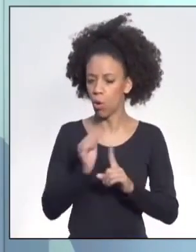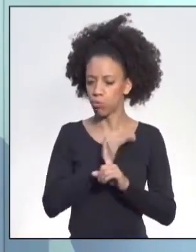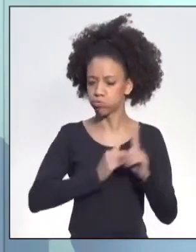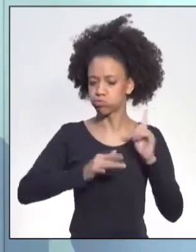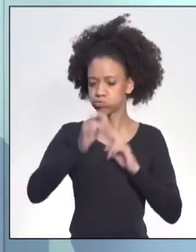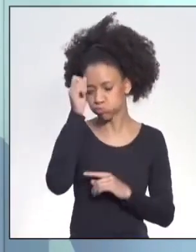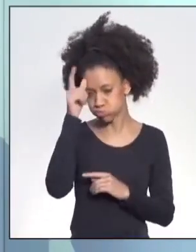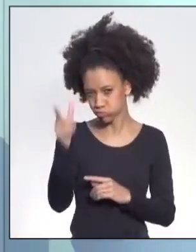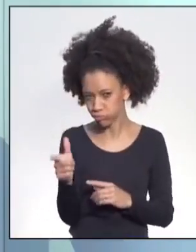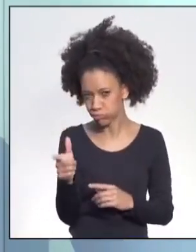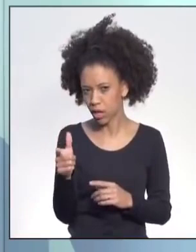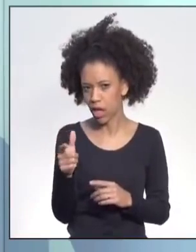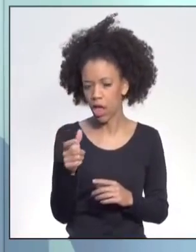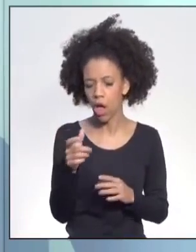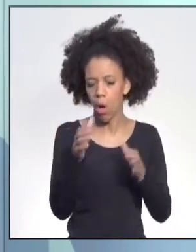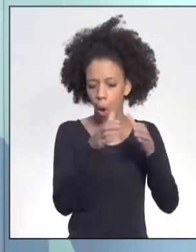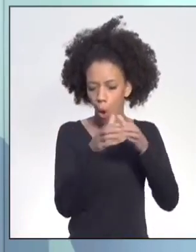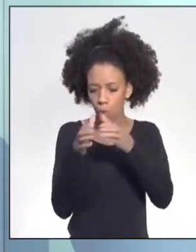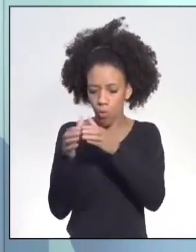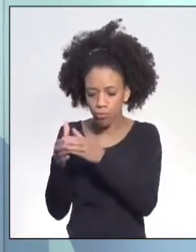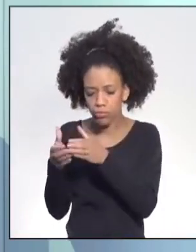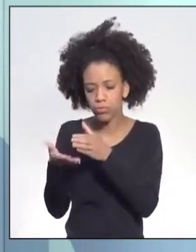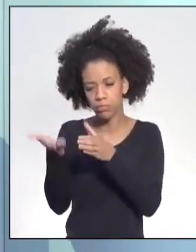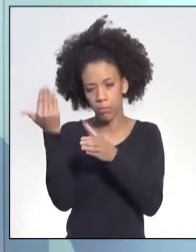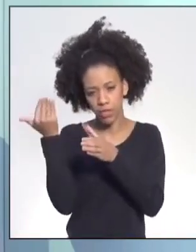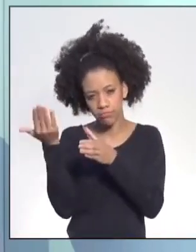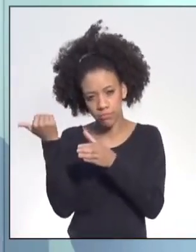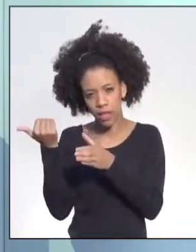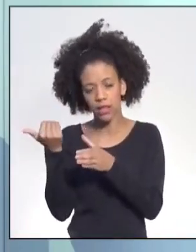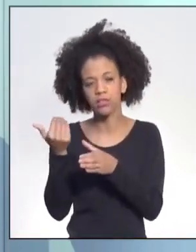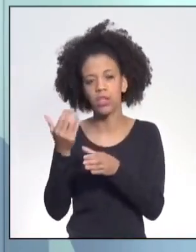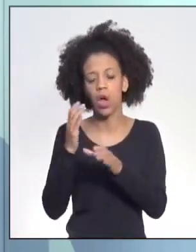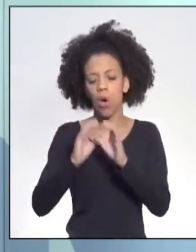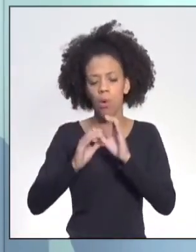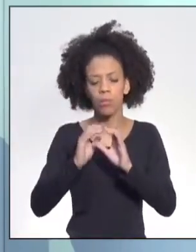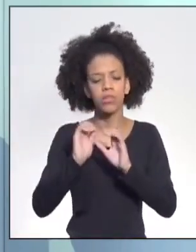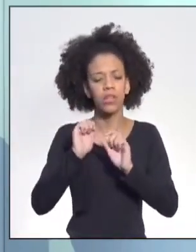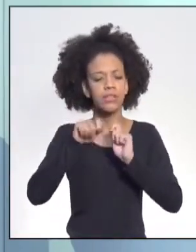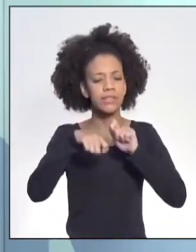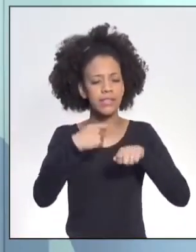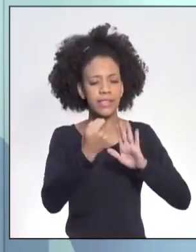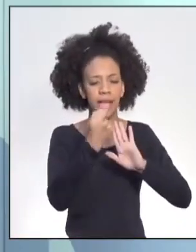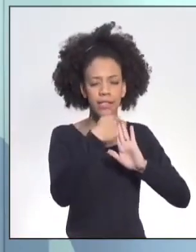eles transmitiam a comunicação, a forma como eles escreviam,